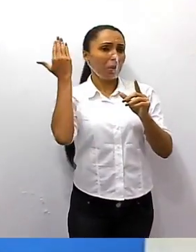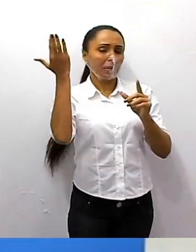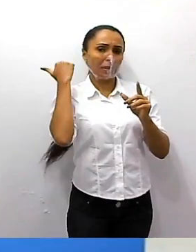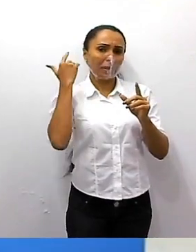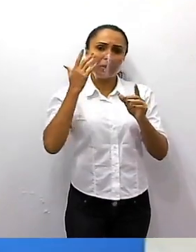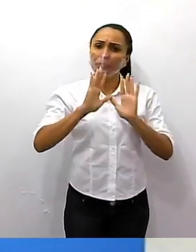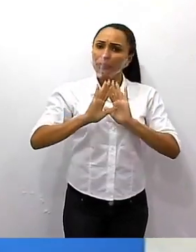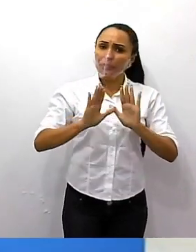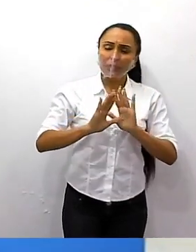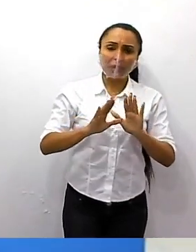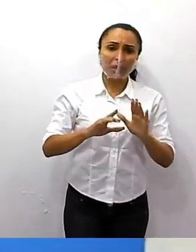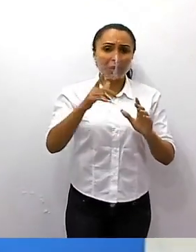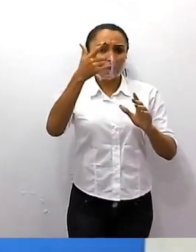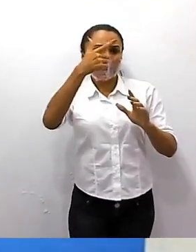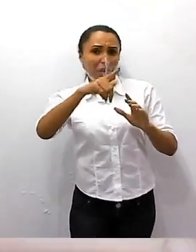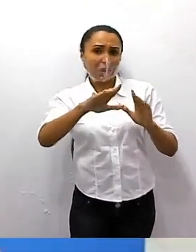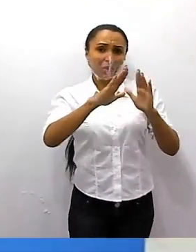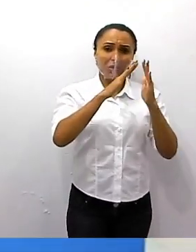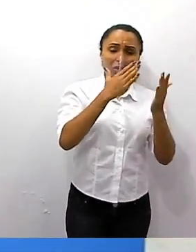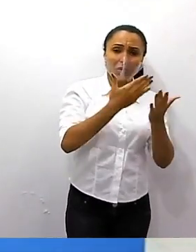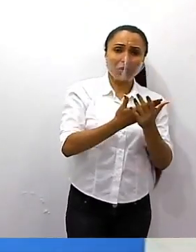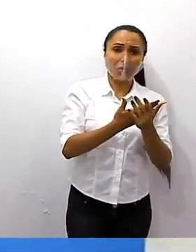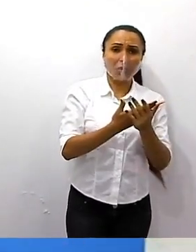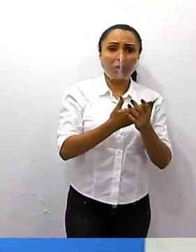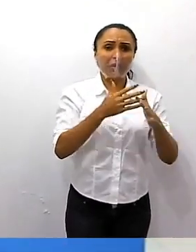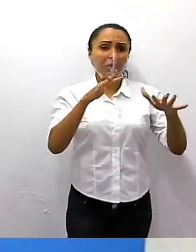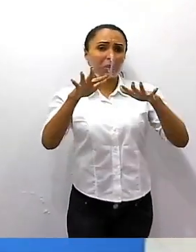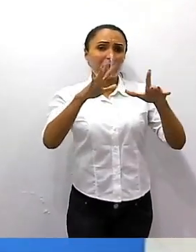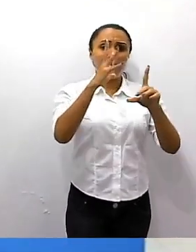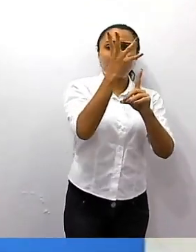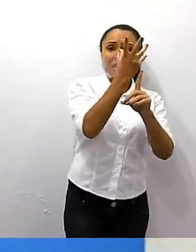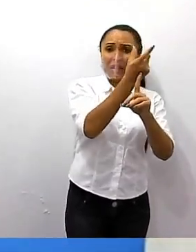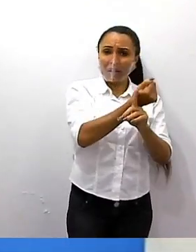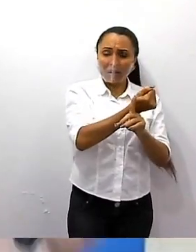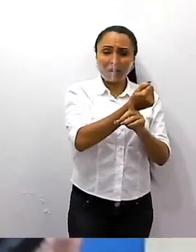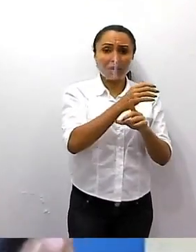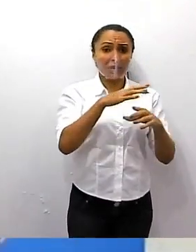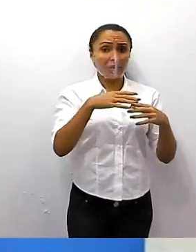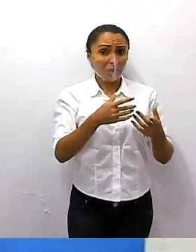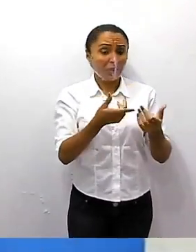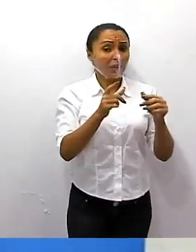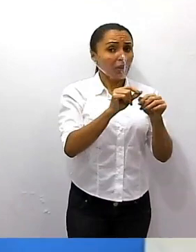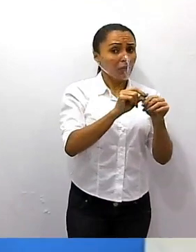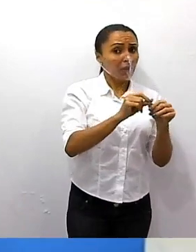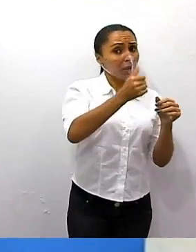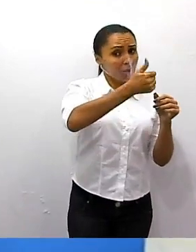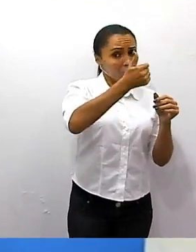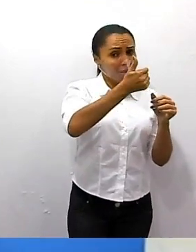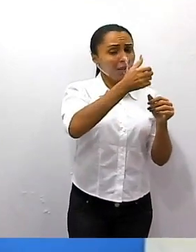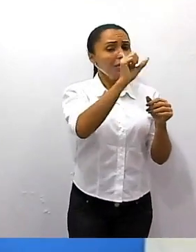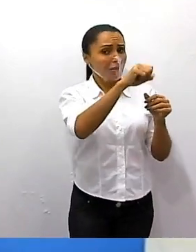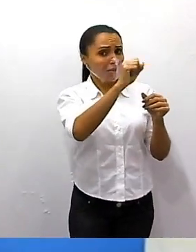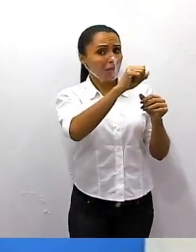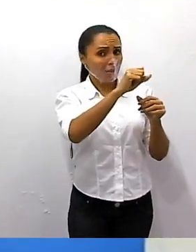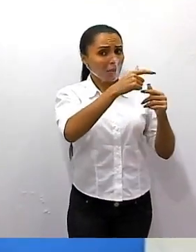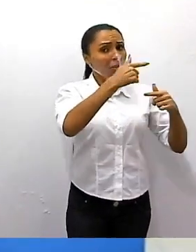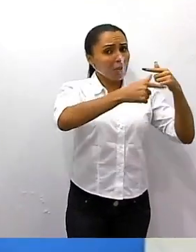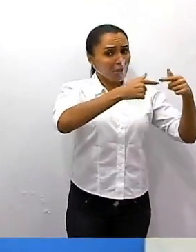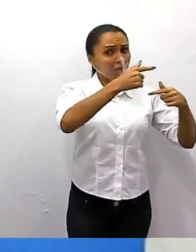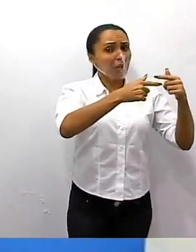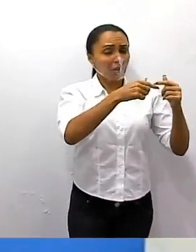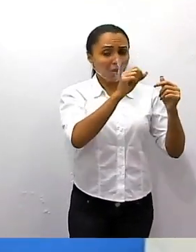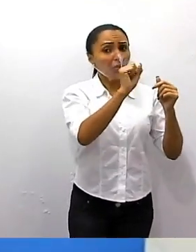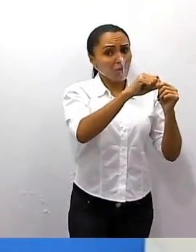a outras escolas, a outros movimentos artísticos. Quem fez isso foi a primeira fase. Tanto é que é por isso que nós vamos ter a poesia